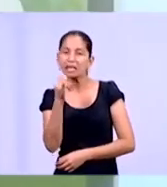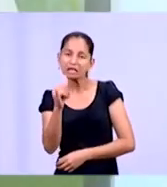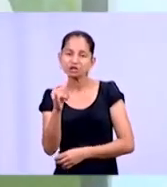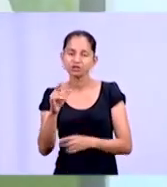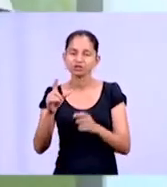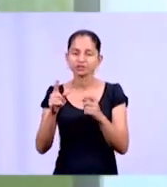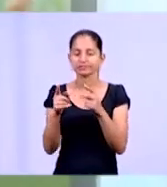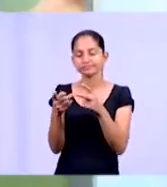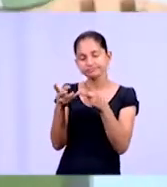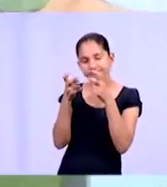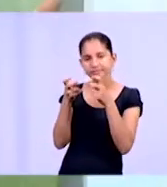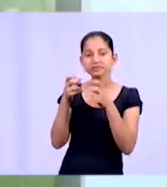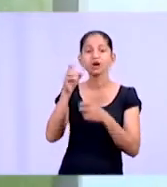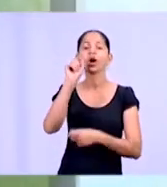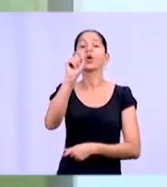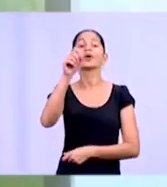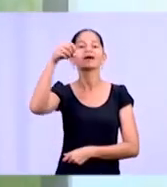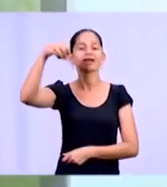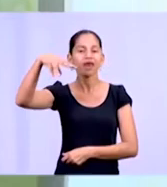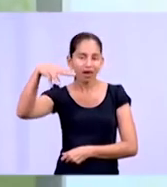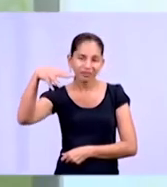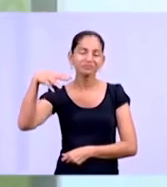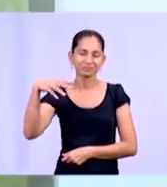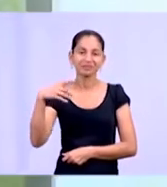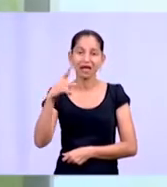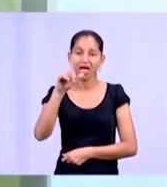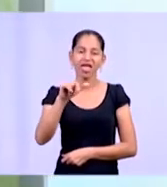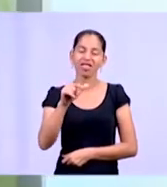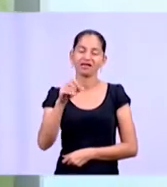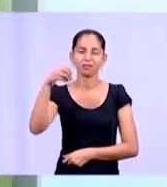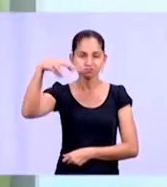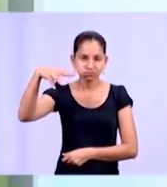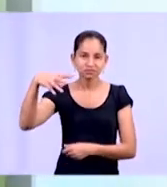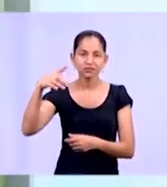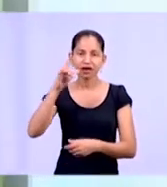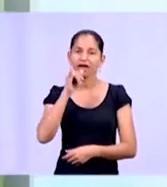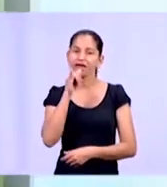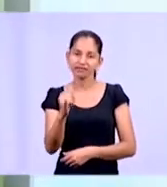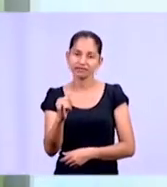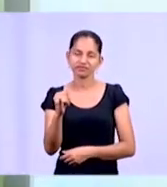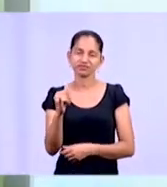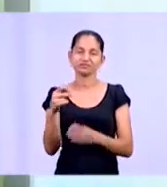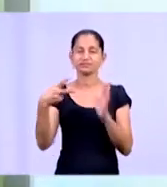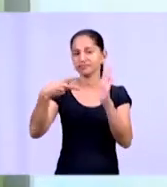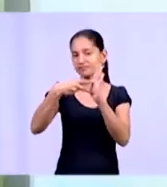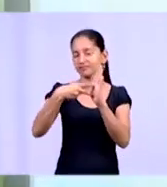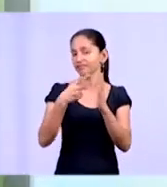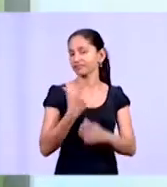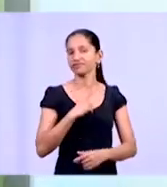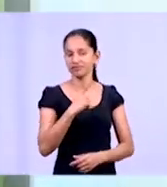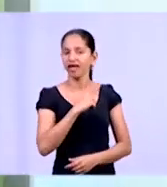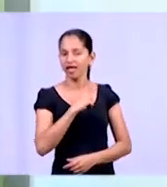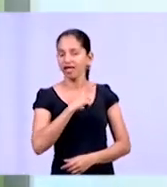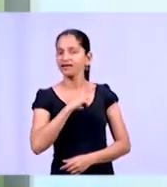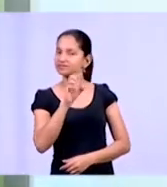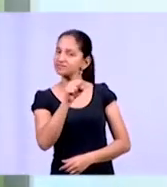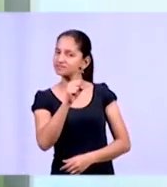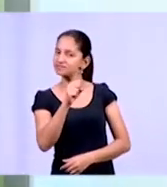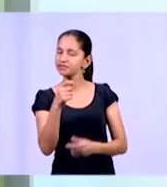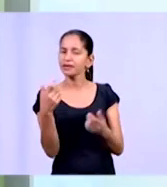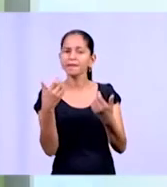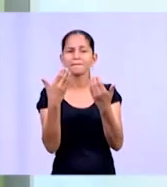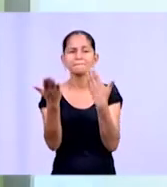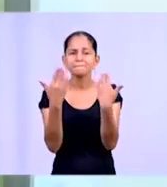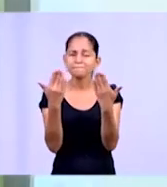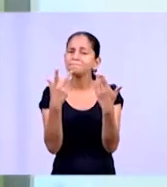que nós tínhamos? A lâmpada, né? Uma lâmpada era um dispositivo elétrico. Uma lâmpada, ele ligava e desligava. Ligava e desligava, nossa, é bem